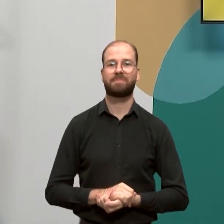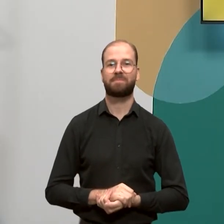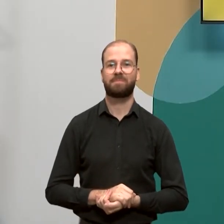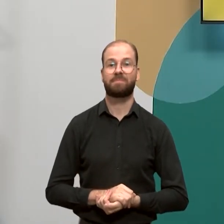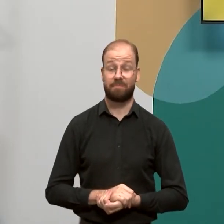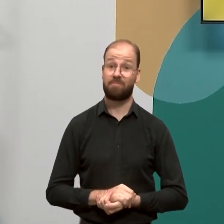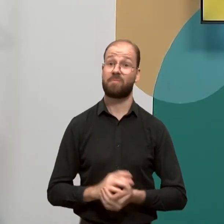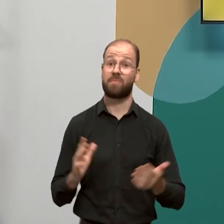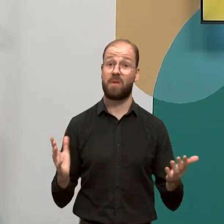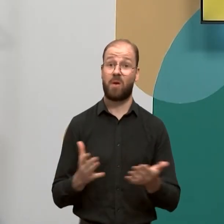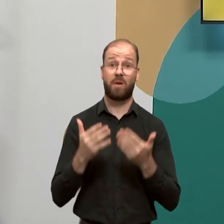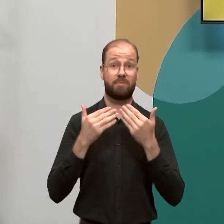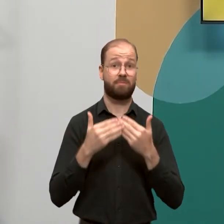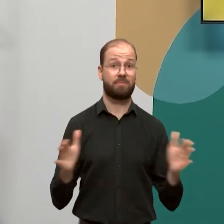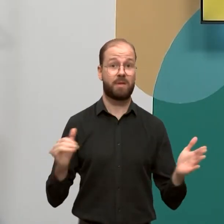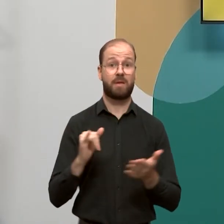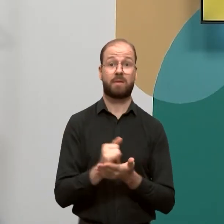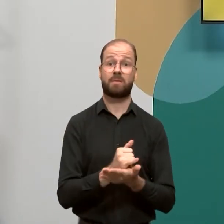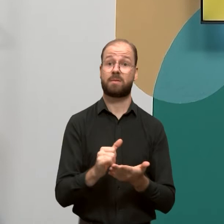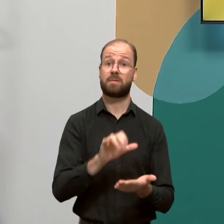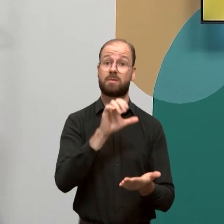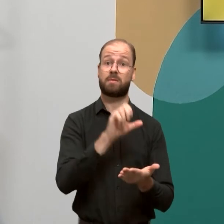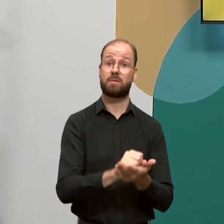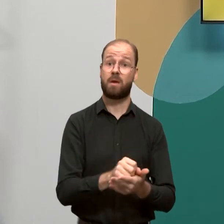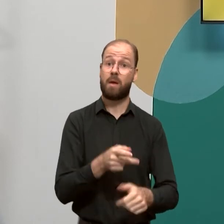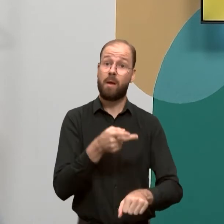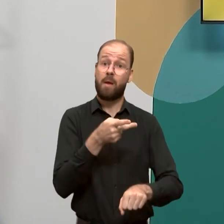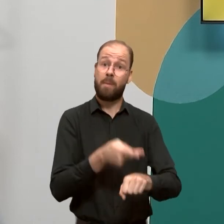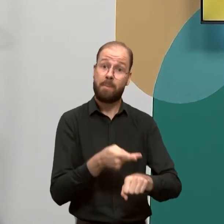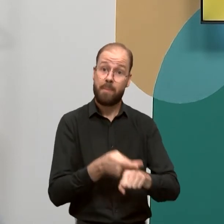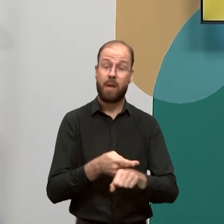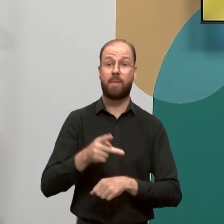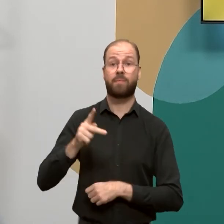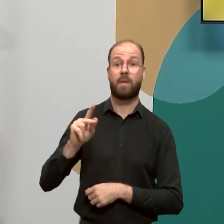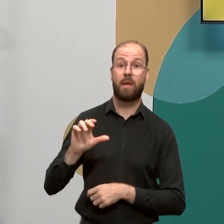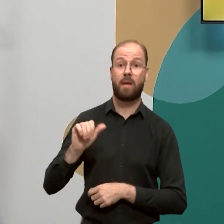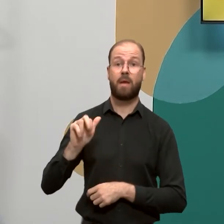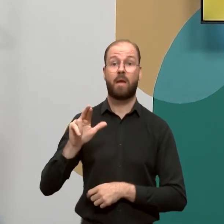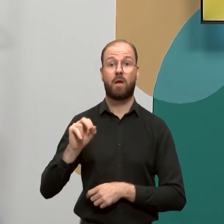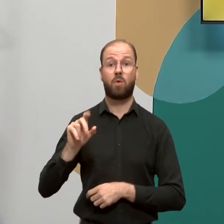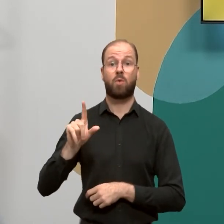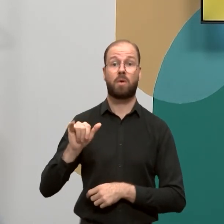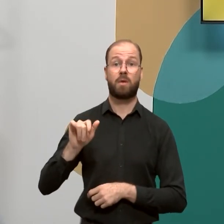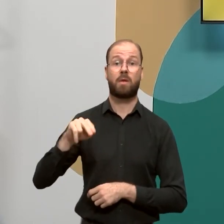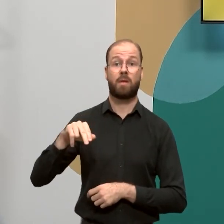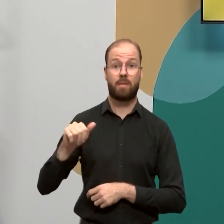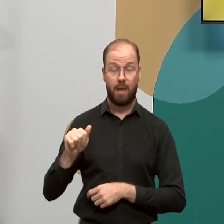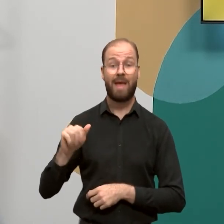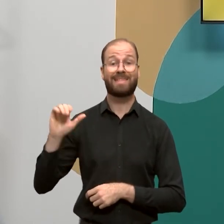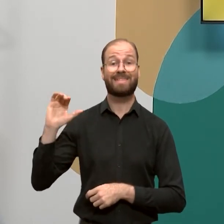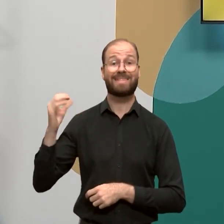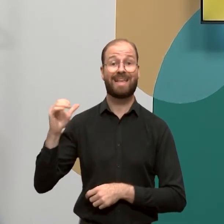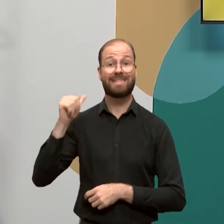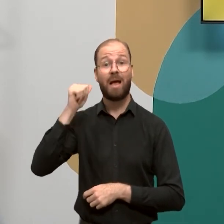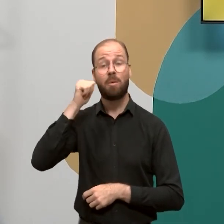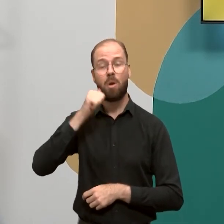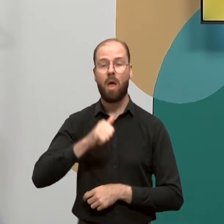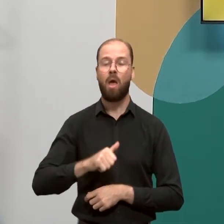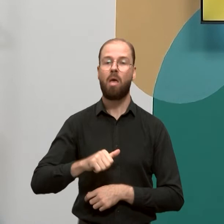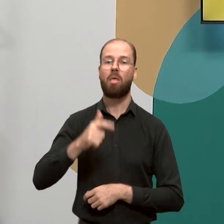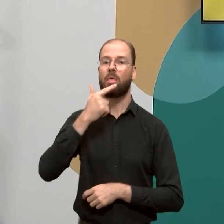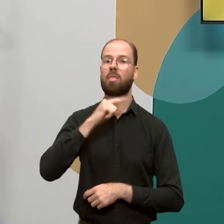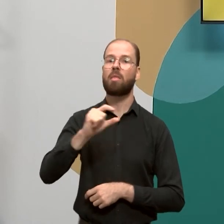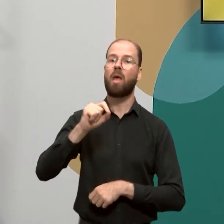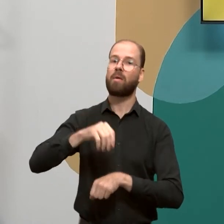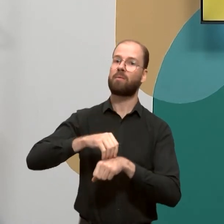Estão abertas as inscrições para o Prêmio Carolina Bori Ciência e Mulher. Quem traz mais informações